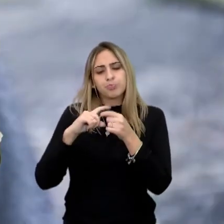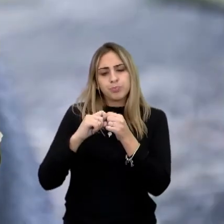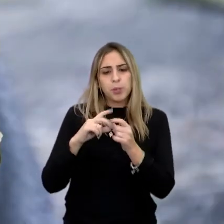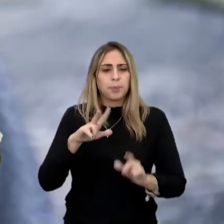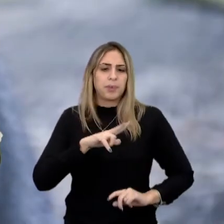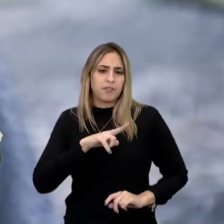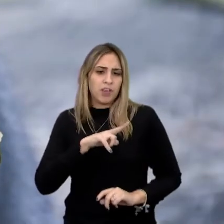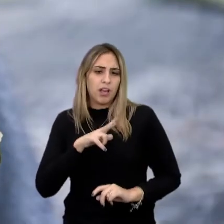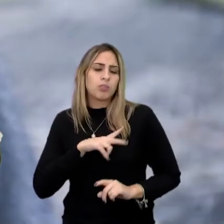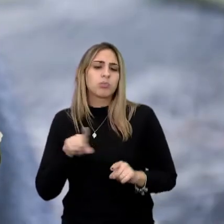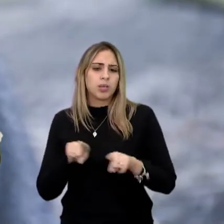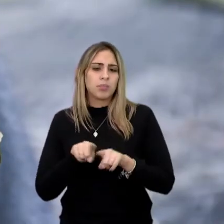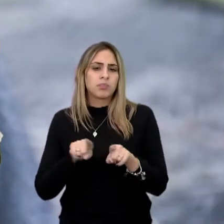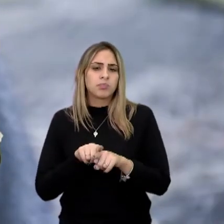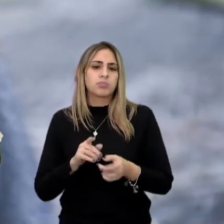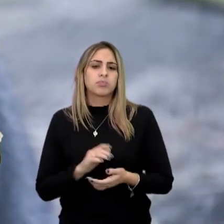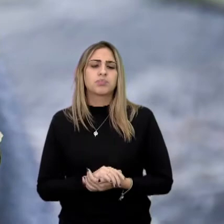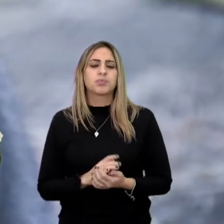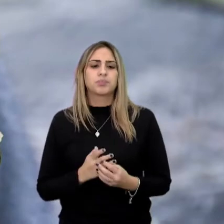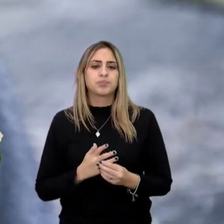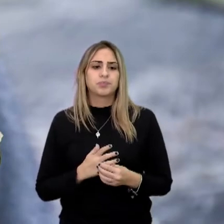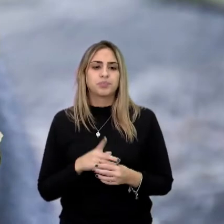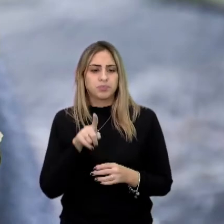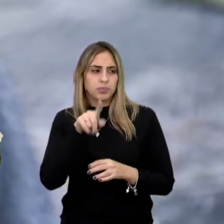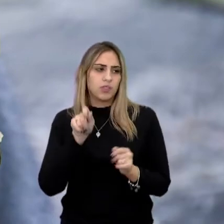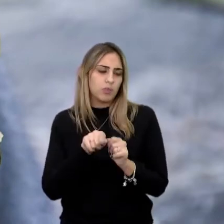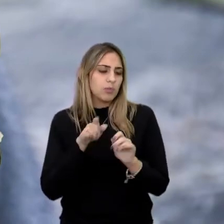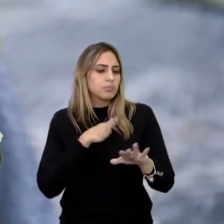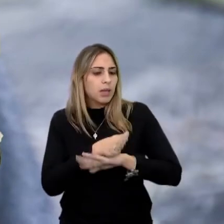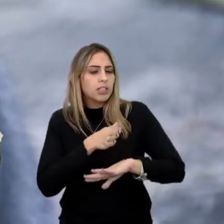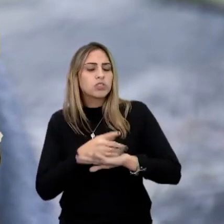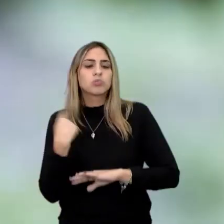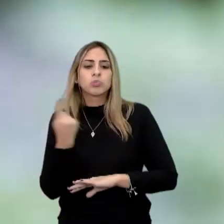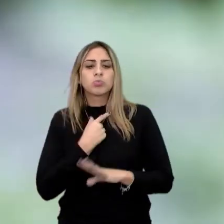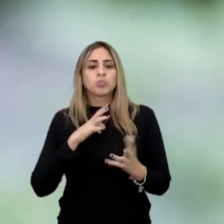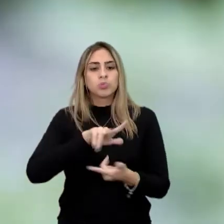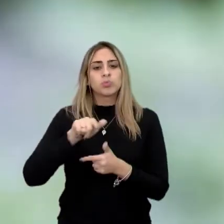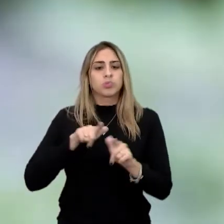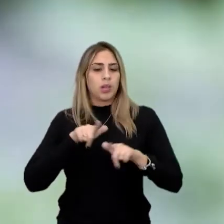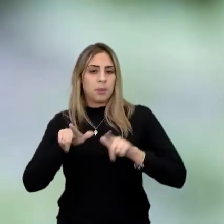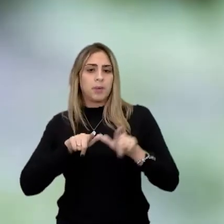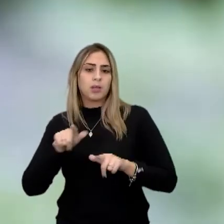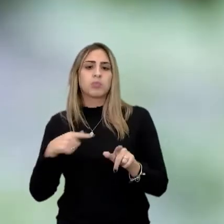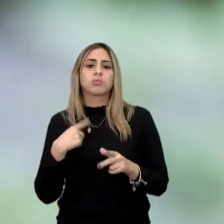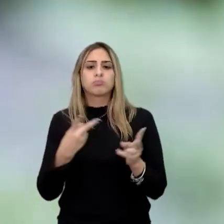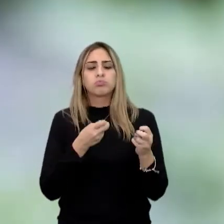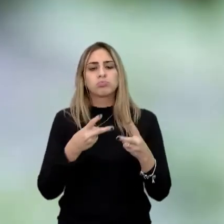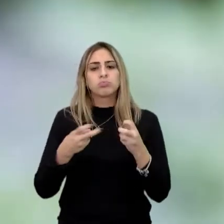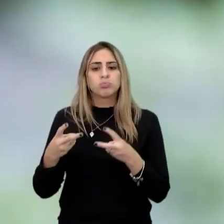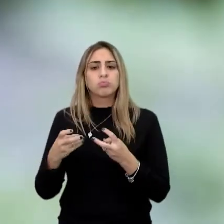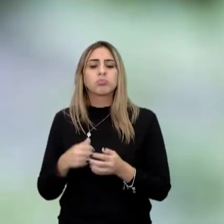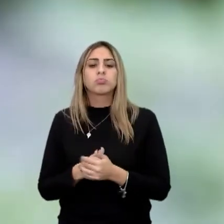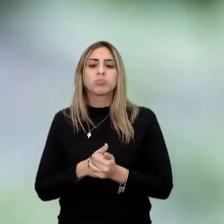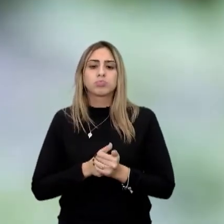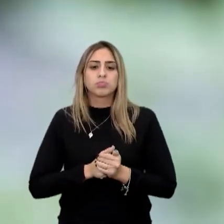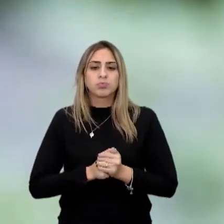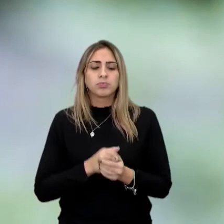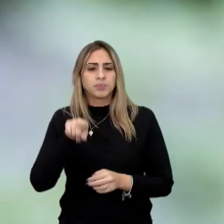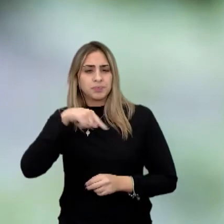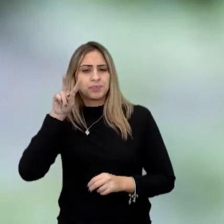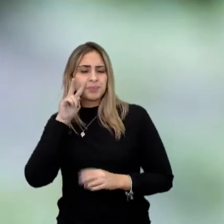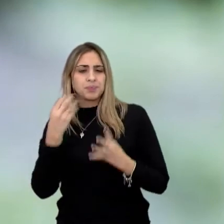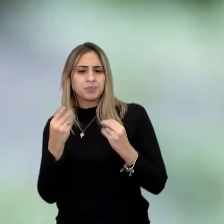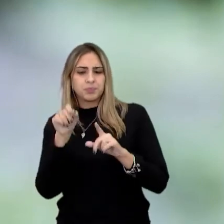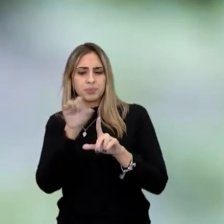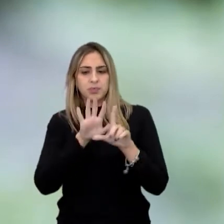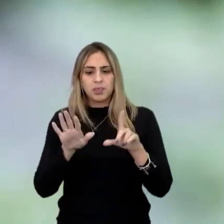perfil sem que isso impacte no mundo do trabalho. É interessante que a gente perceba que o quê? O mundo contemporâneo, ele lida muito com a imagem. Né?